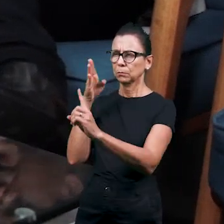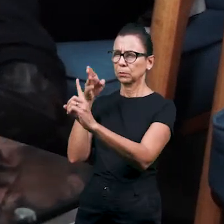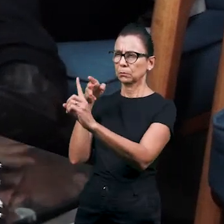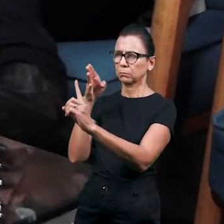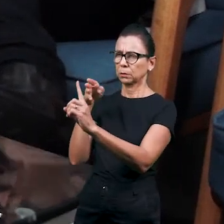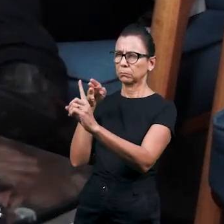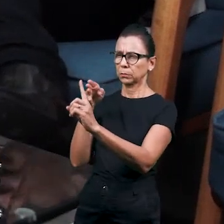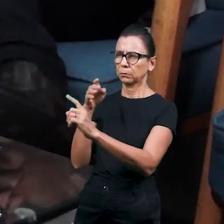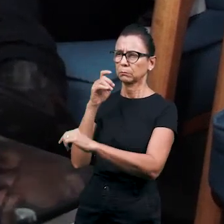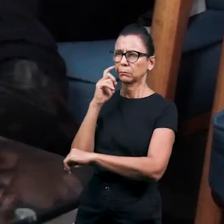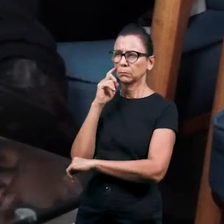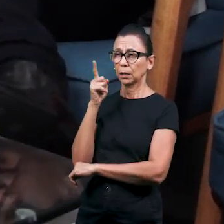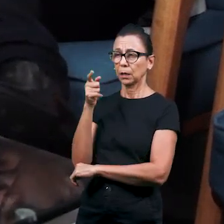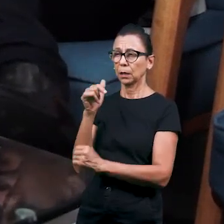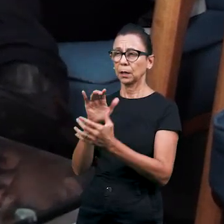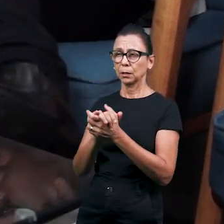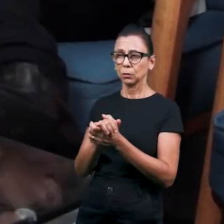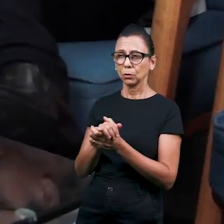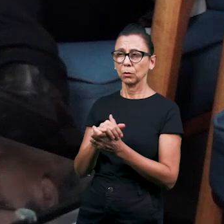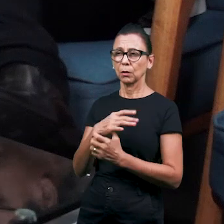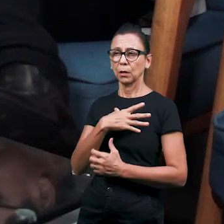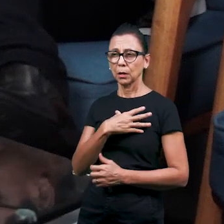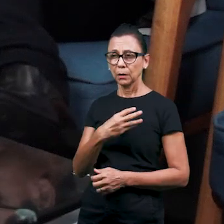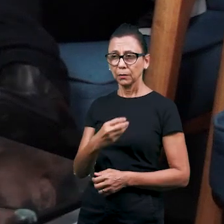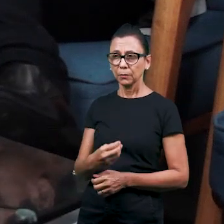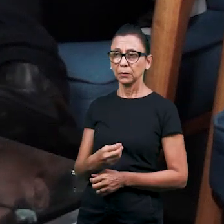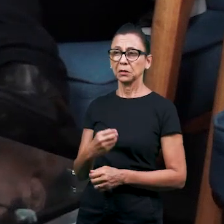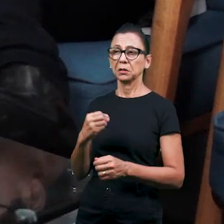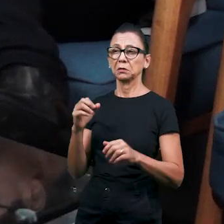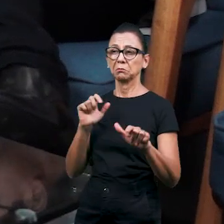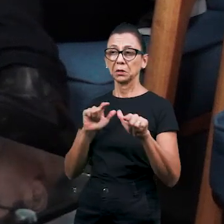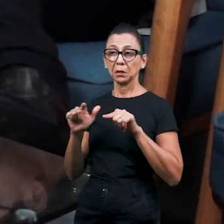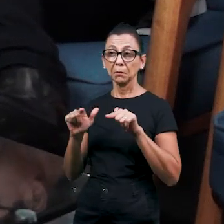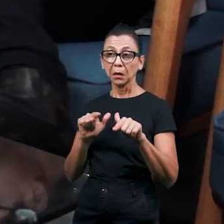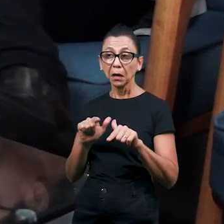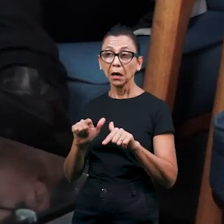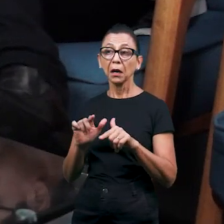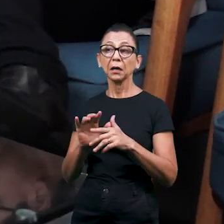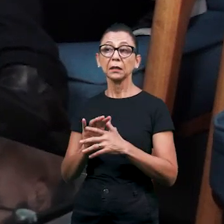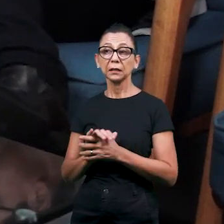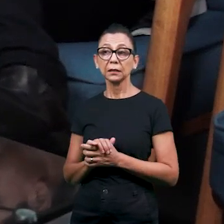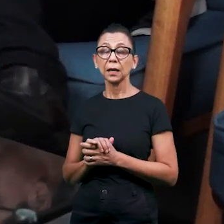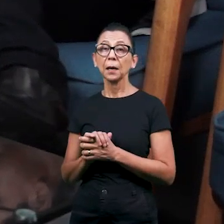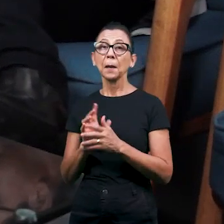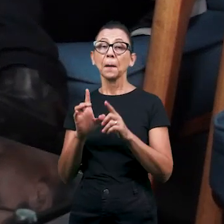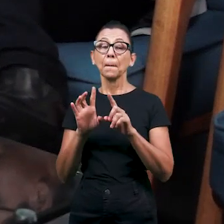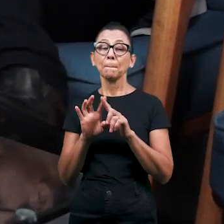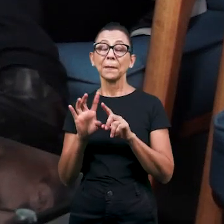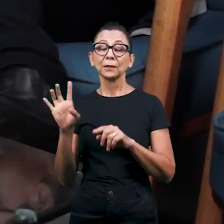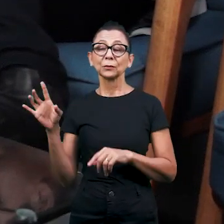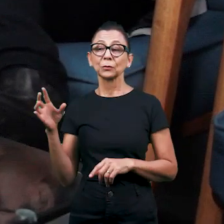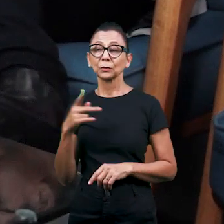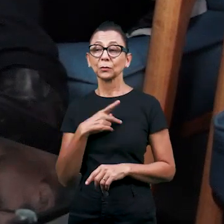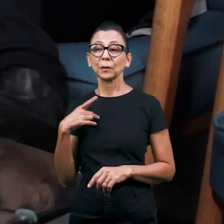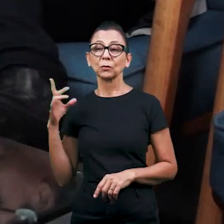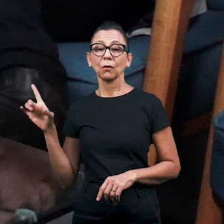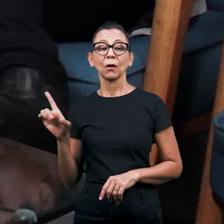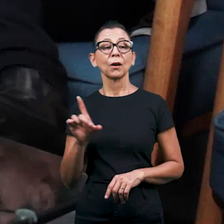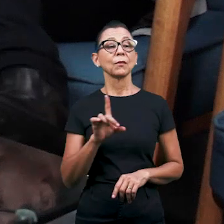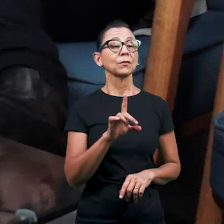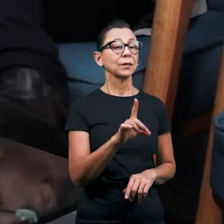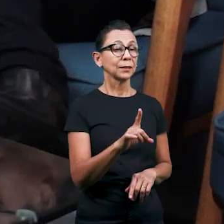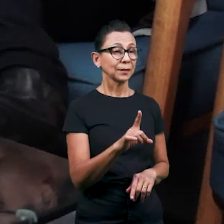organograma, esse cronograma, na verdade, que você... Então, na verdade, sim, a nossa reunião aqui em Vila Velha é